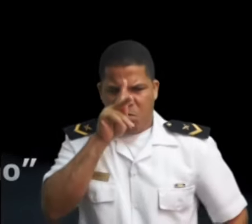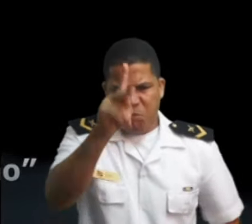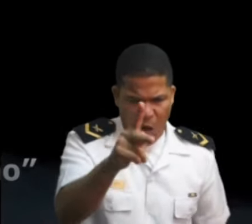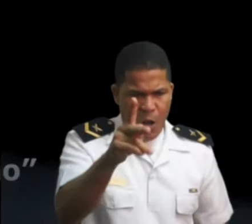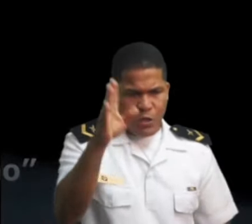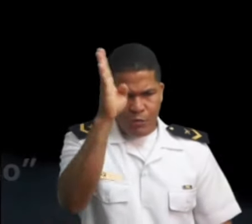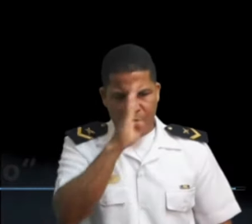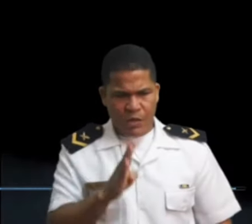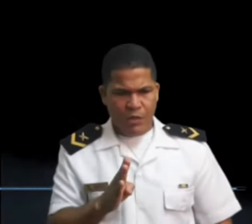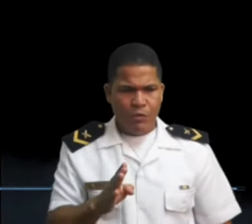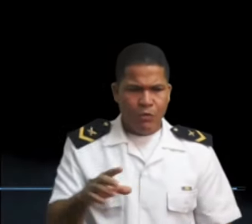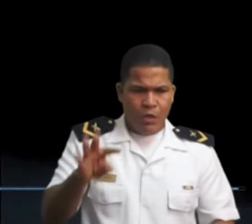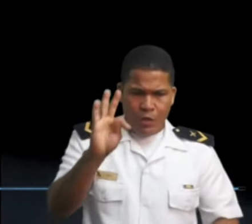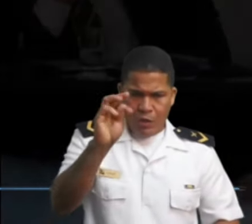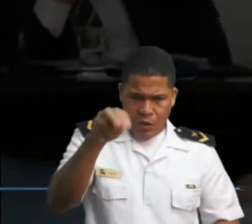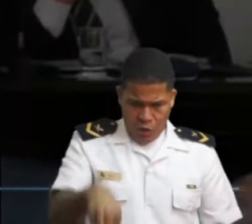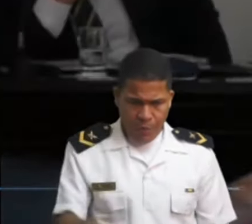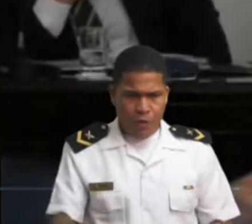segurança para a navegação.